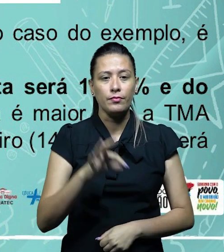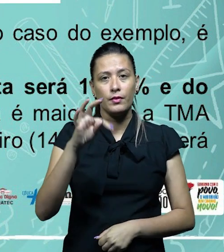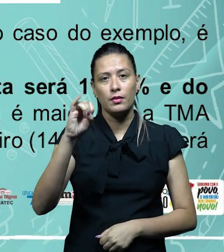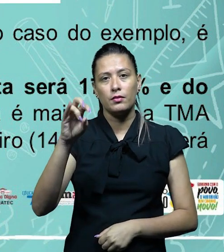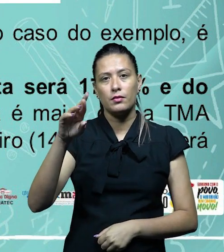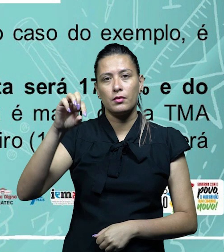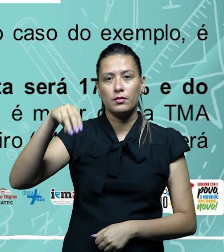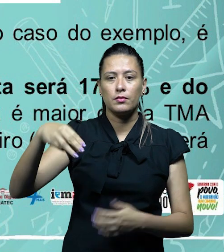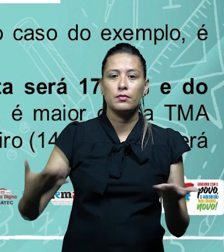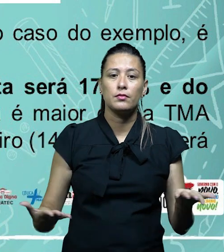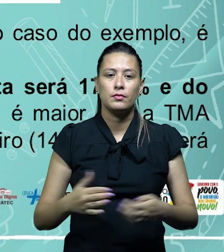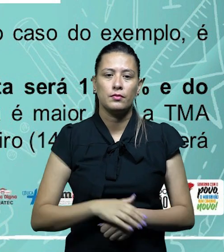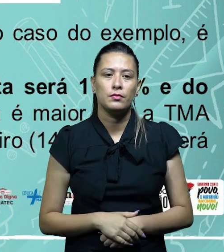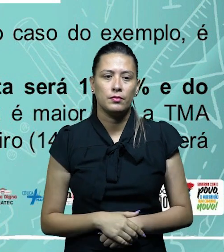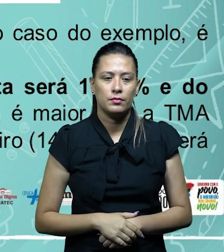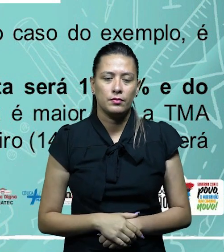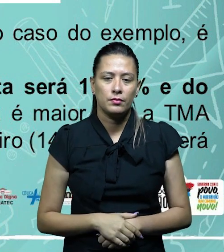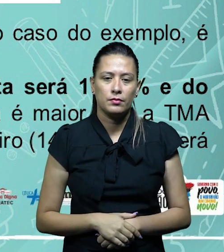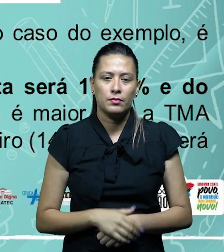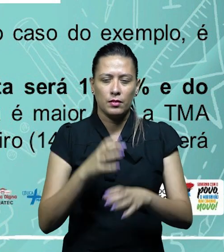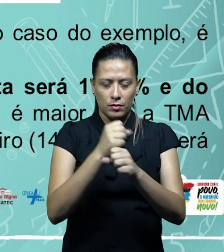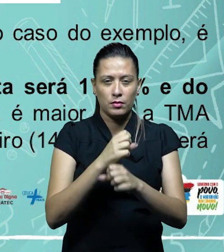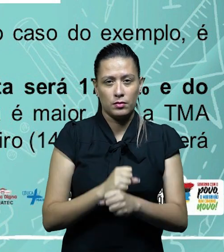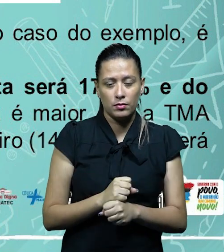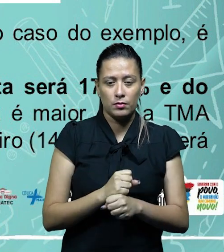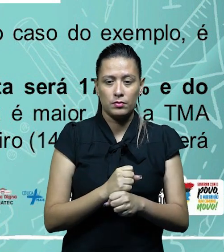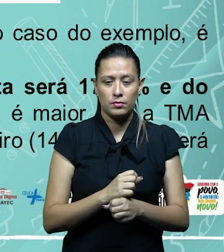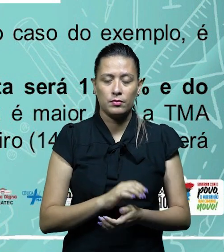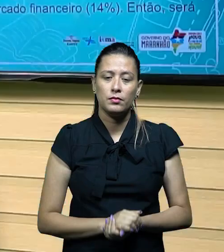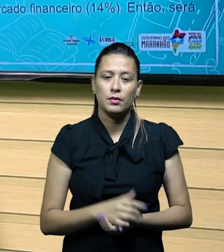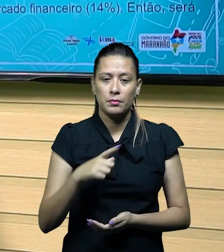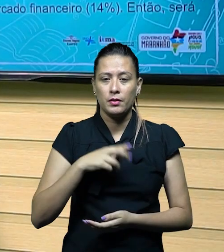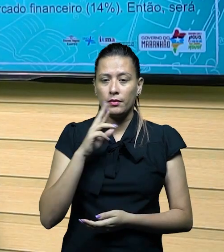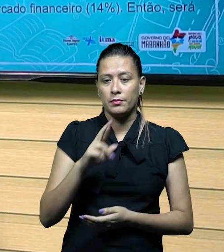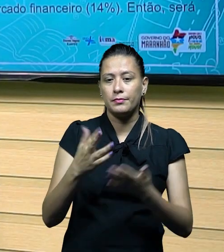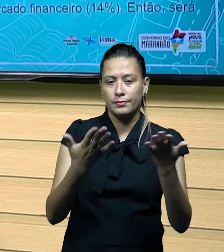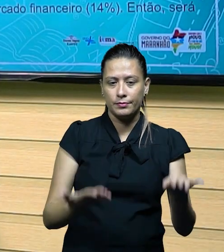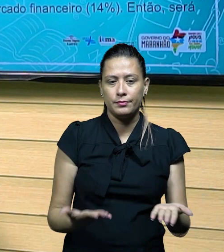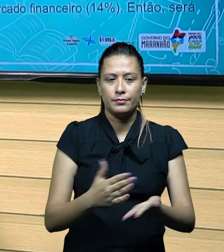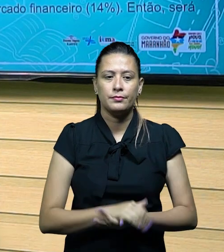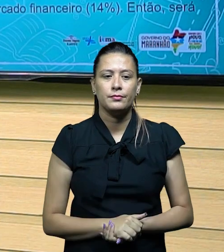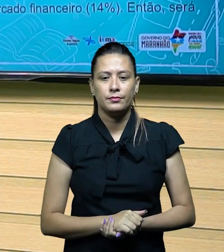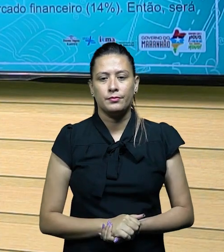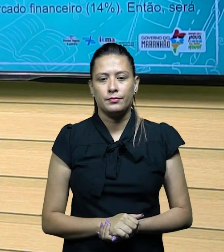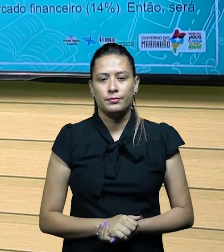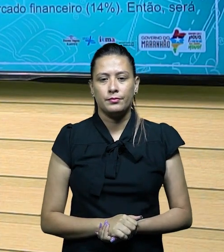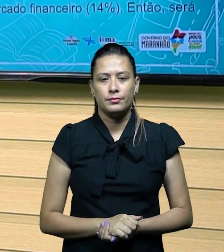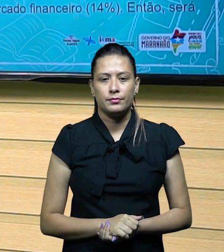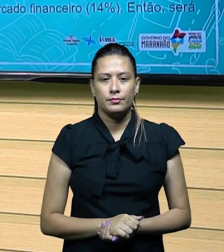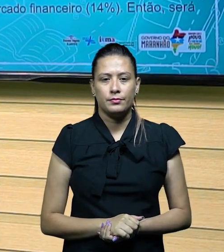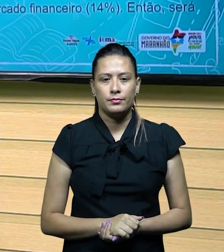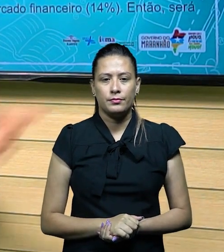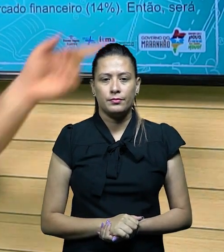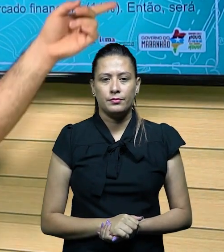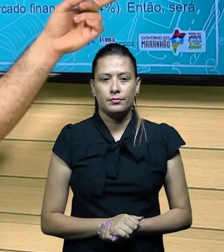retorno modificado da bicicleta, vai ser igual a 17,12%. Então a gente já observou que ele é maior que o investimento em mercado